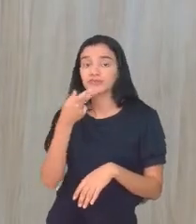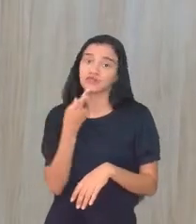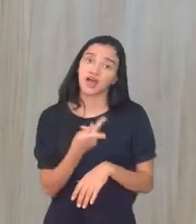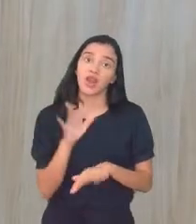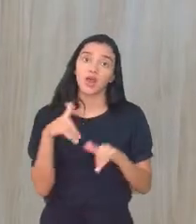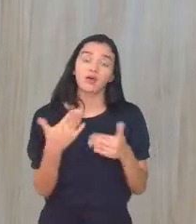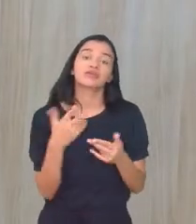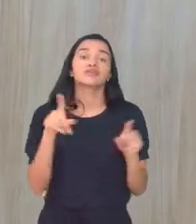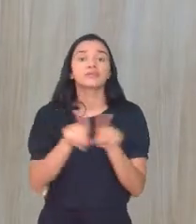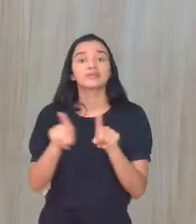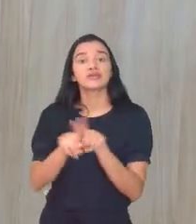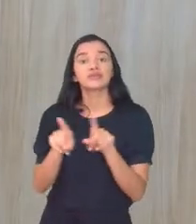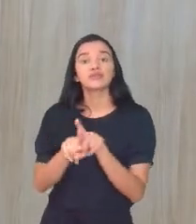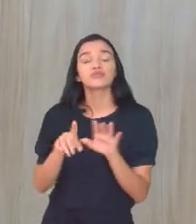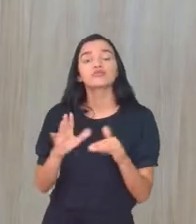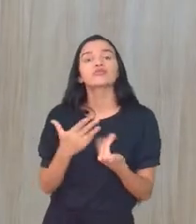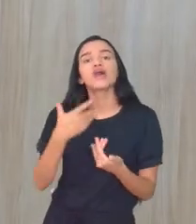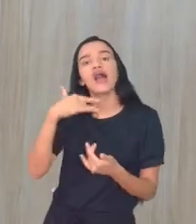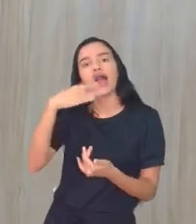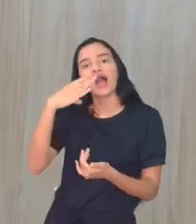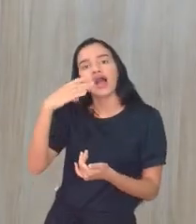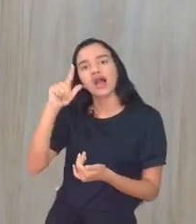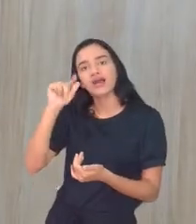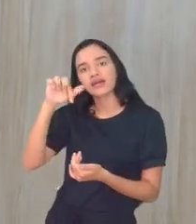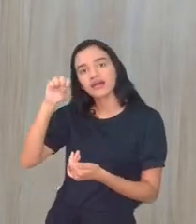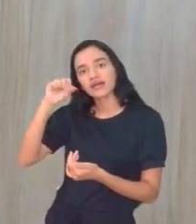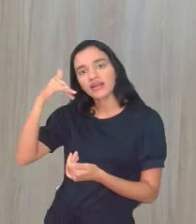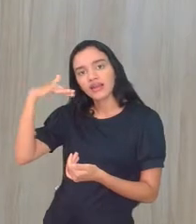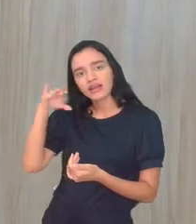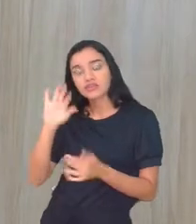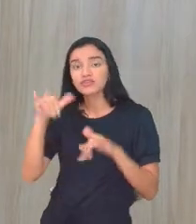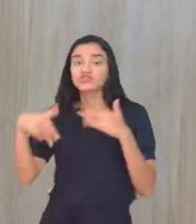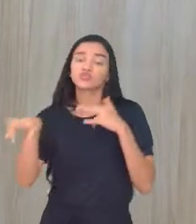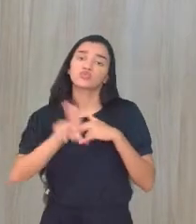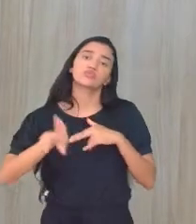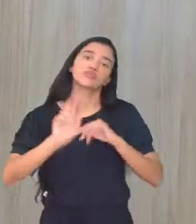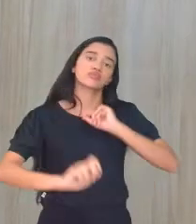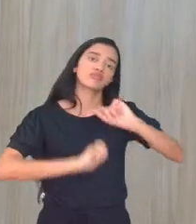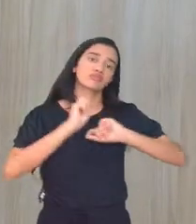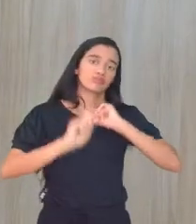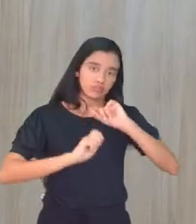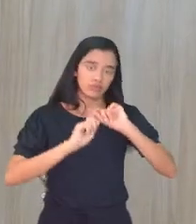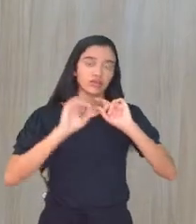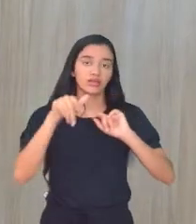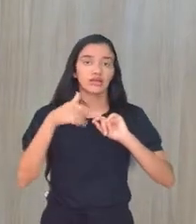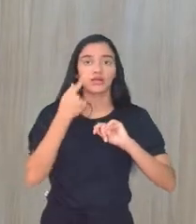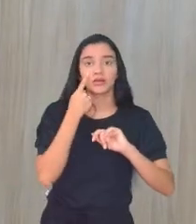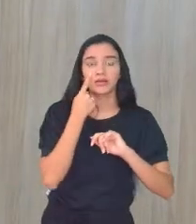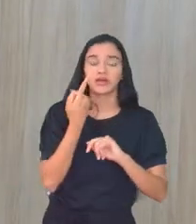do neoclássico, né, um estilo classicista, né, que a gente vai ver, utilizando o que se chama de